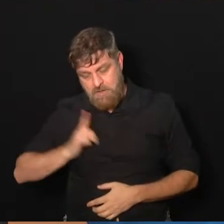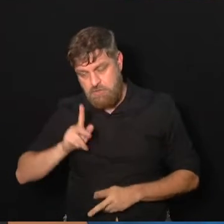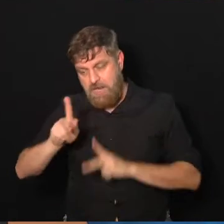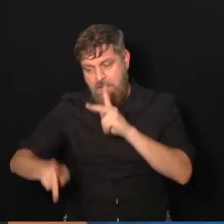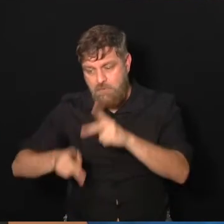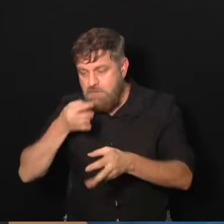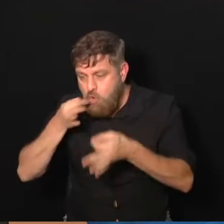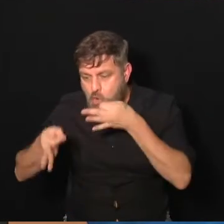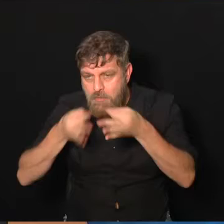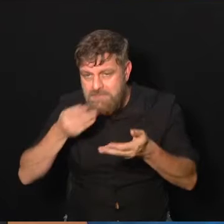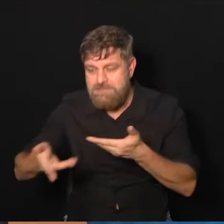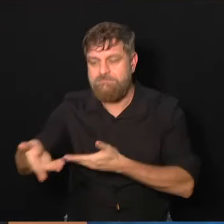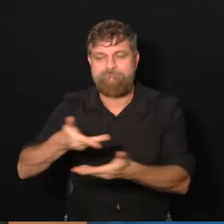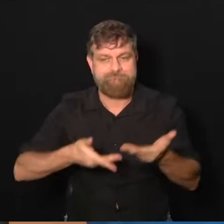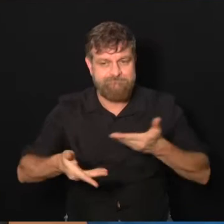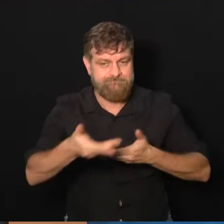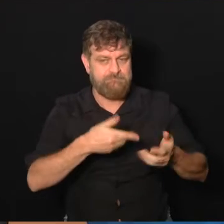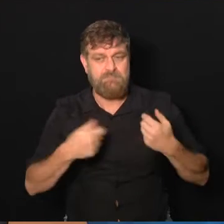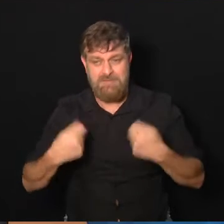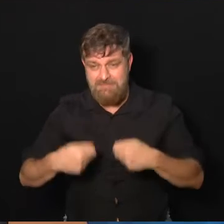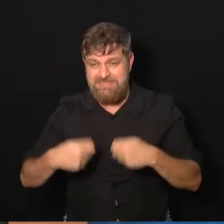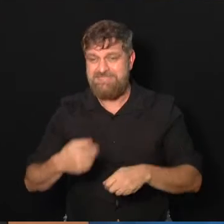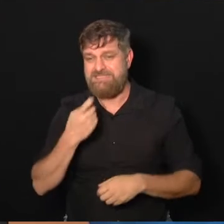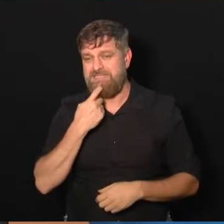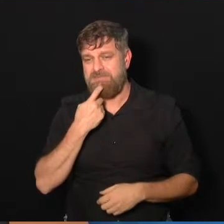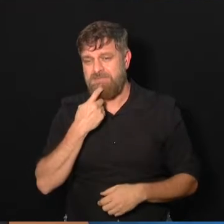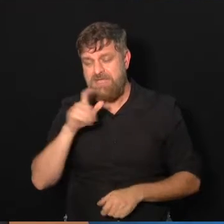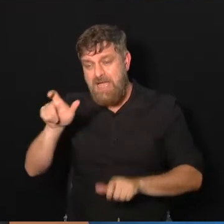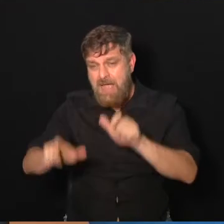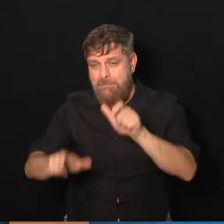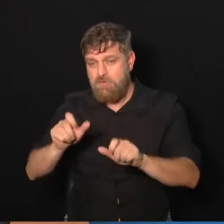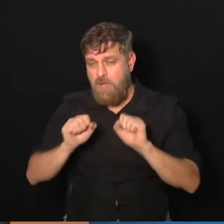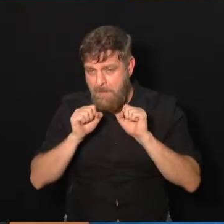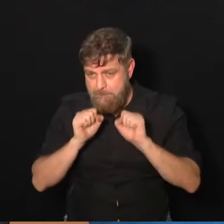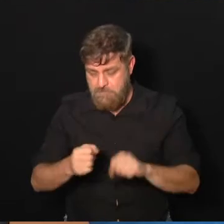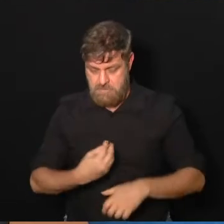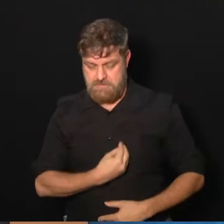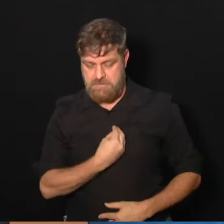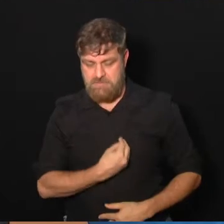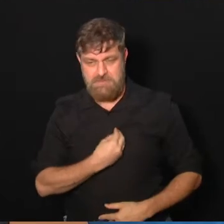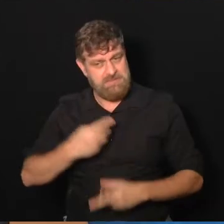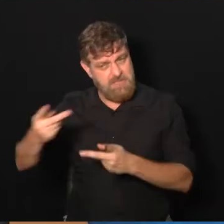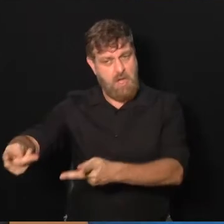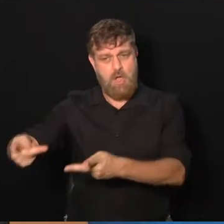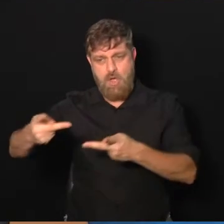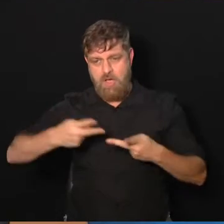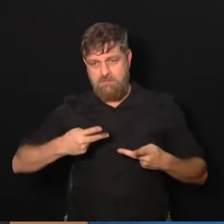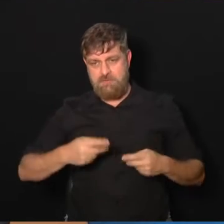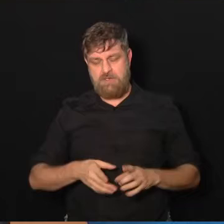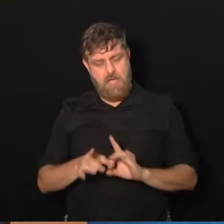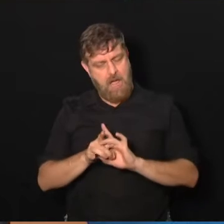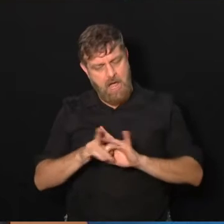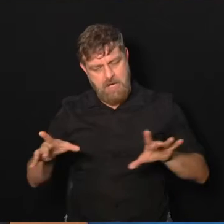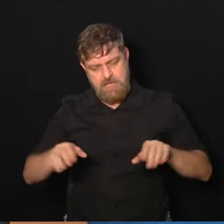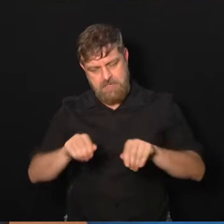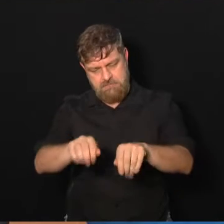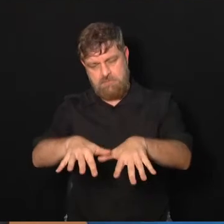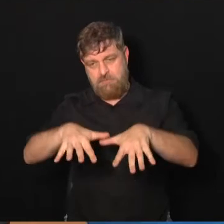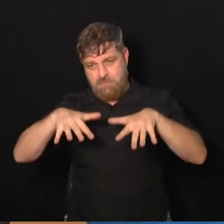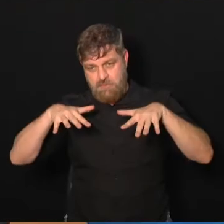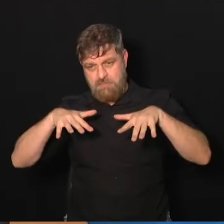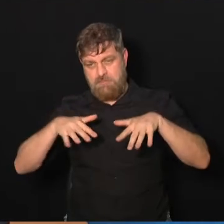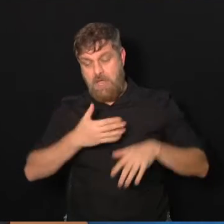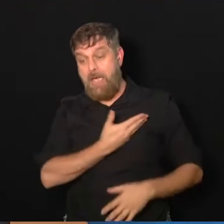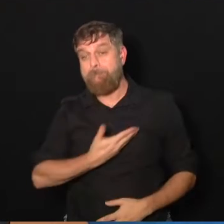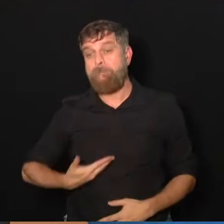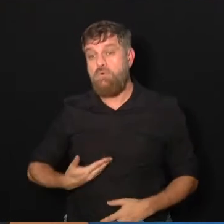da população da cidade de Campinas. As pessoas que realmente podem vir estão convidadas. Aqui o plenarinho é